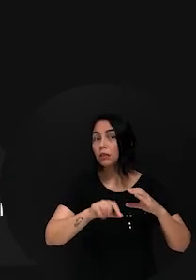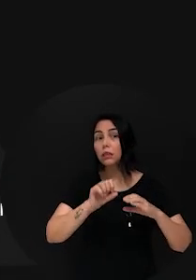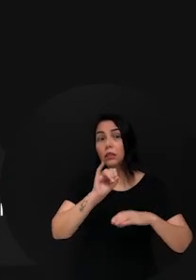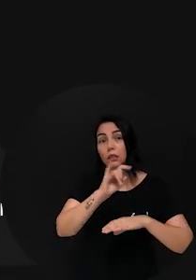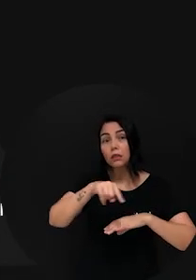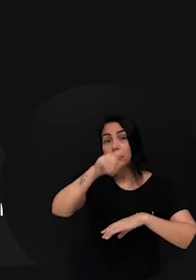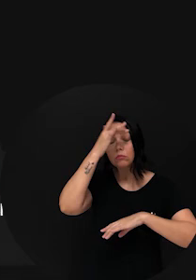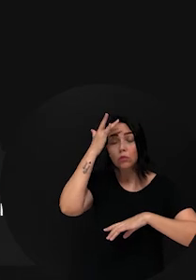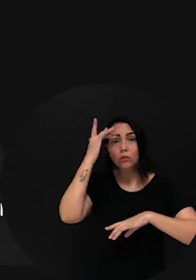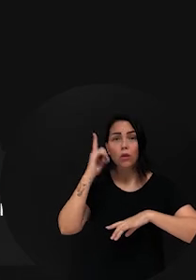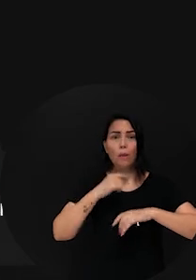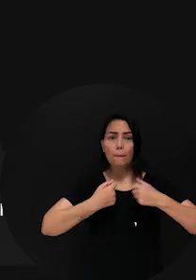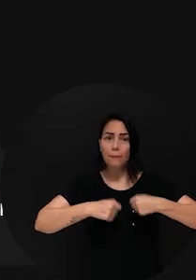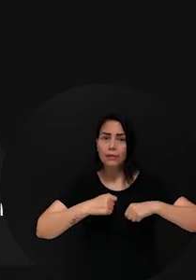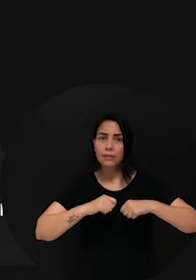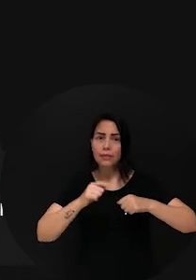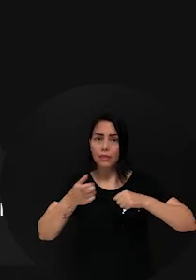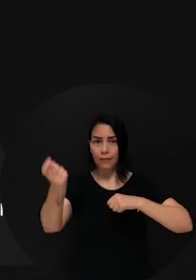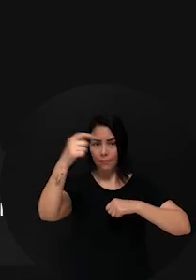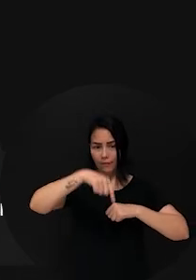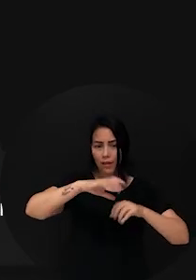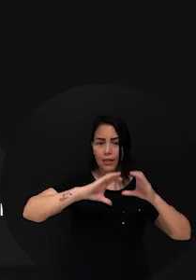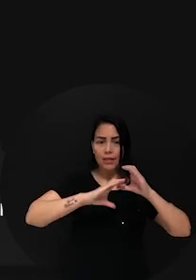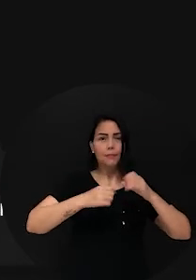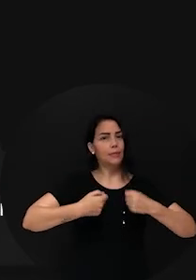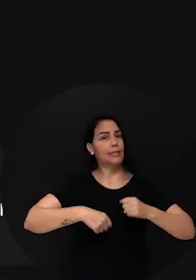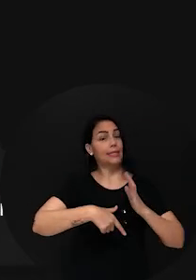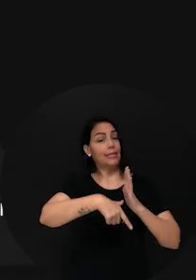aqui, a gente tem que fazer um agendamento prévio.